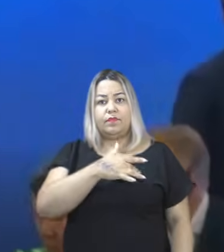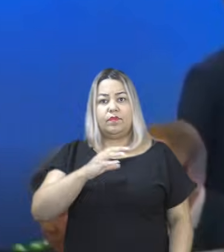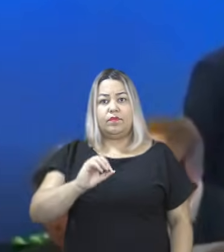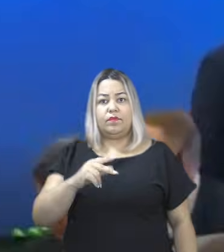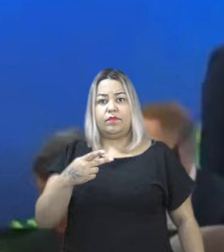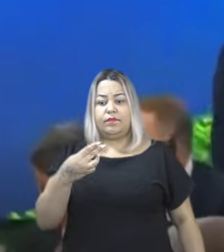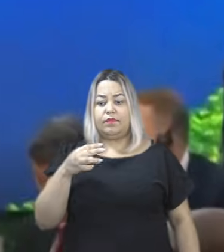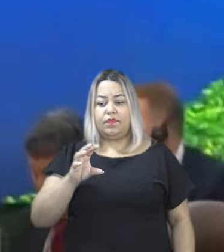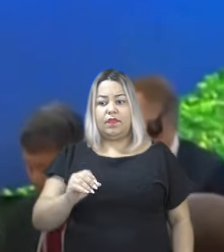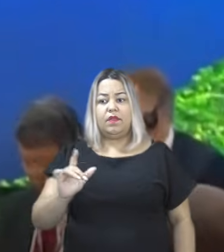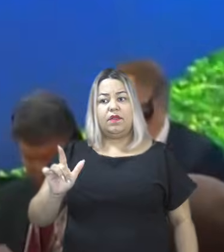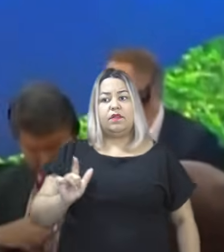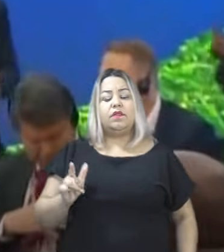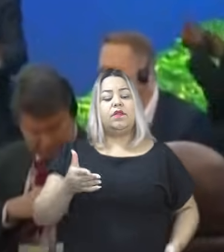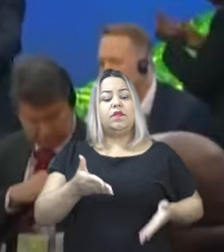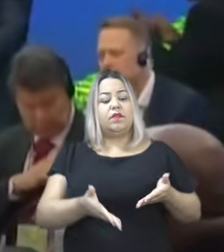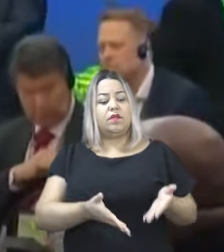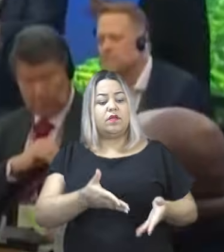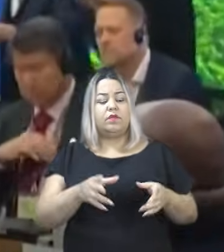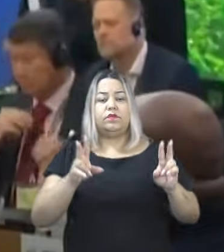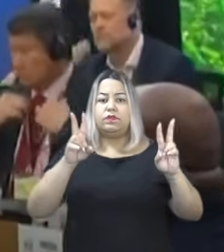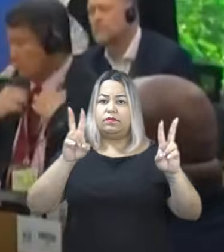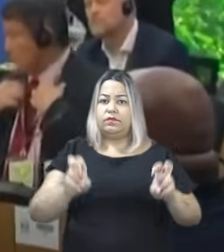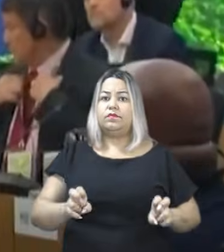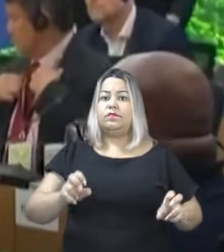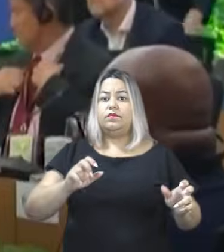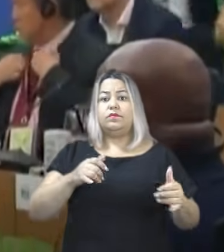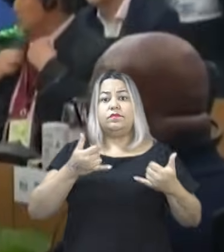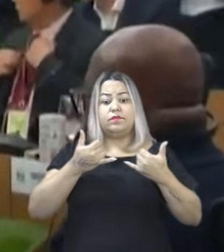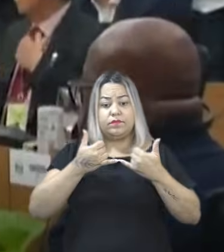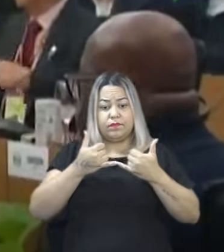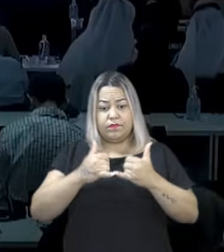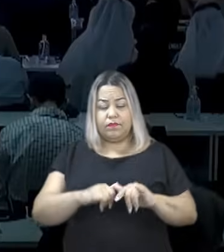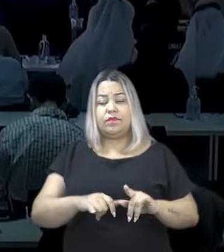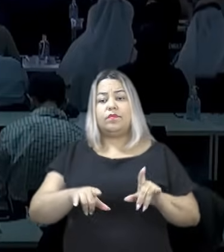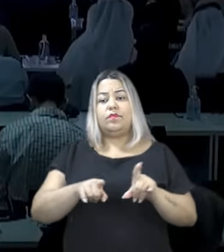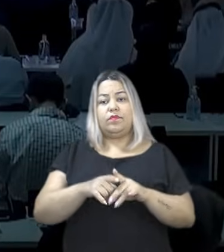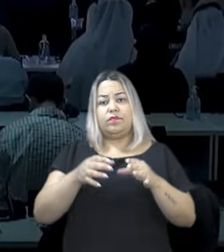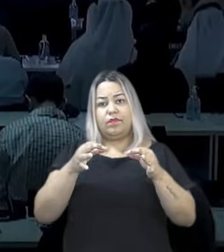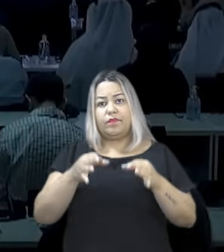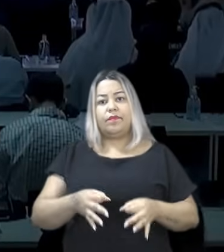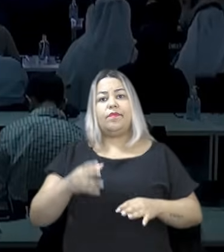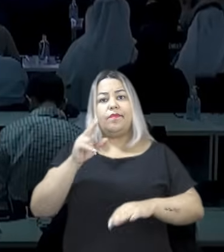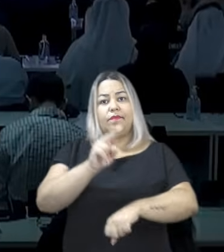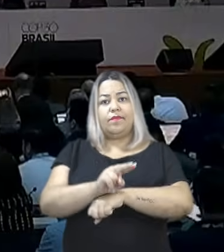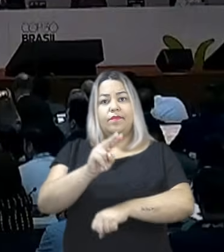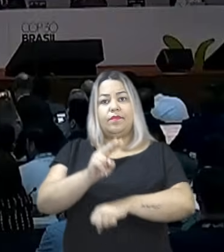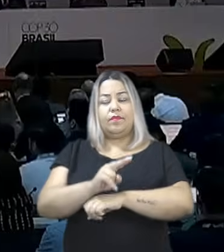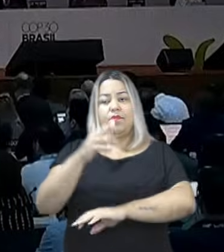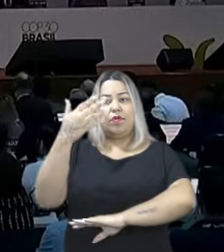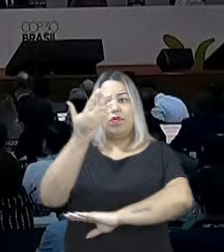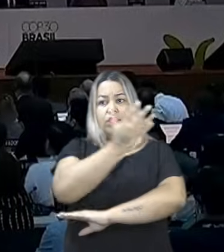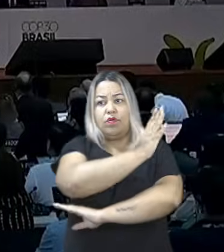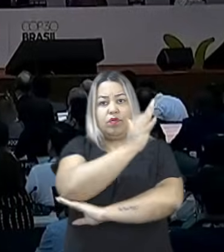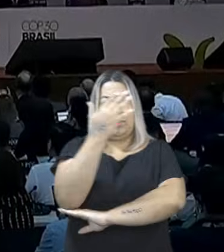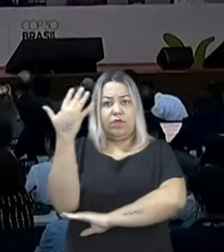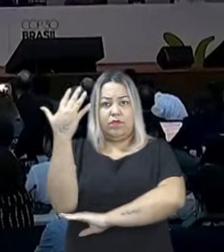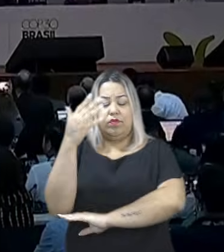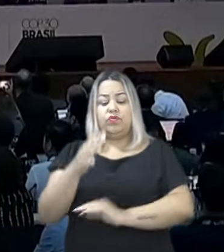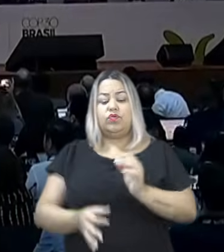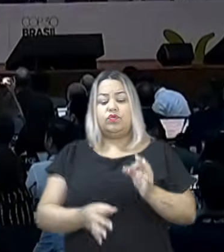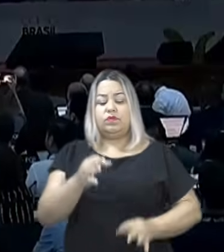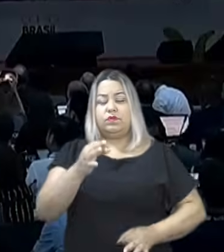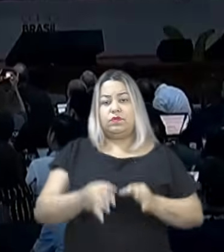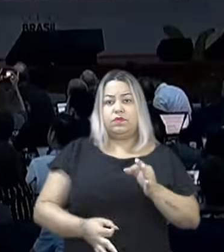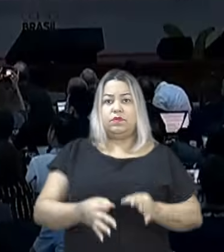COP30 também tem tratado de temas como transição energética justa, proteção das florestas tropicais, justiça